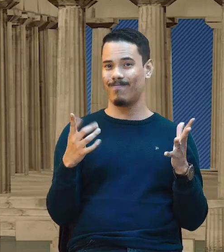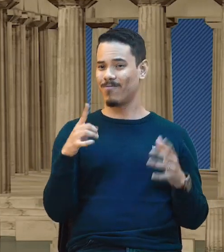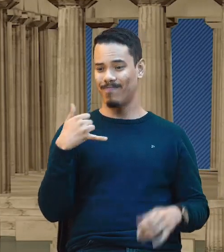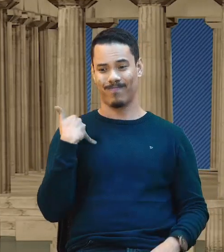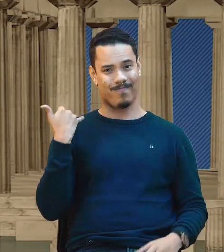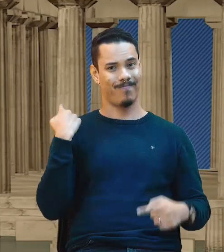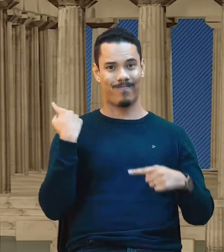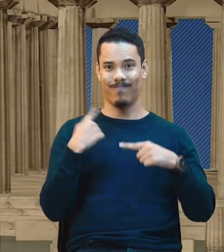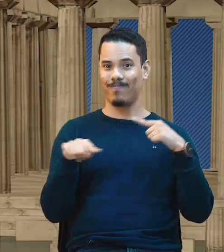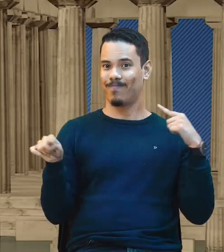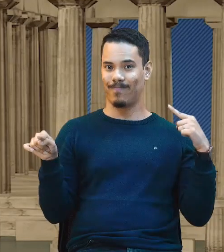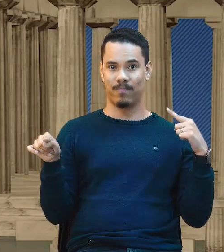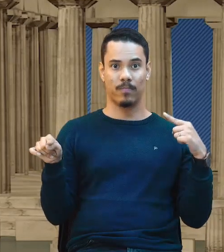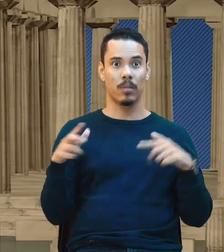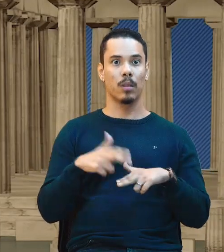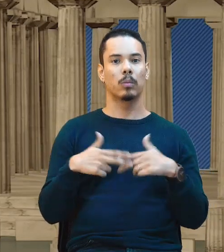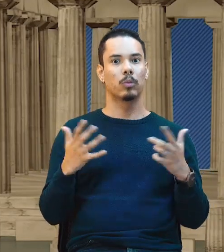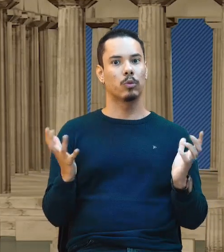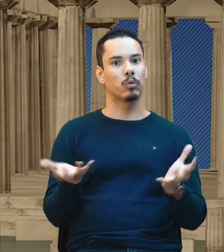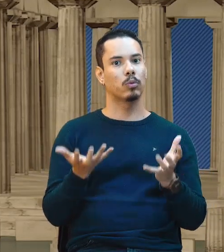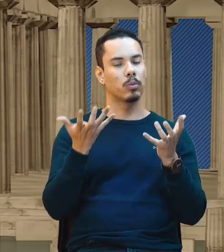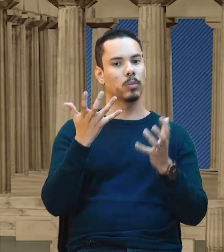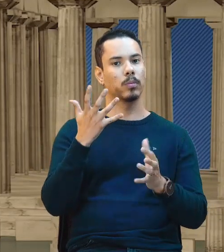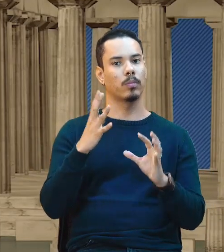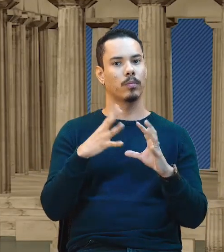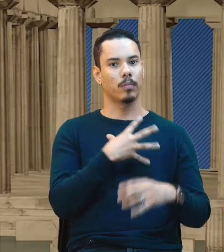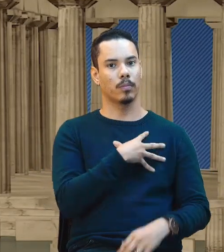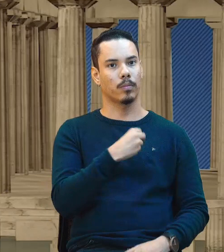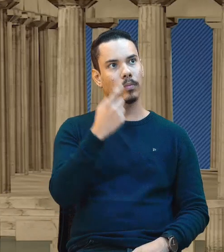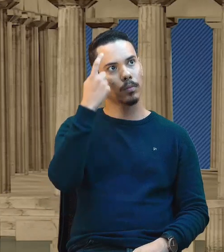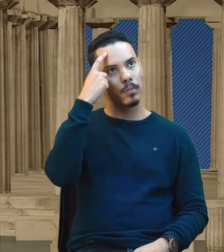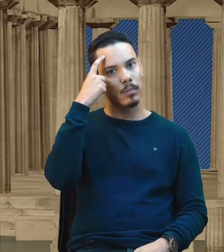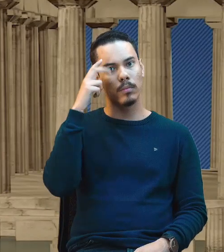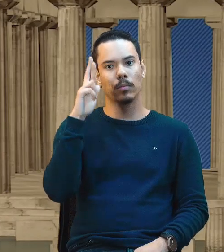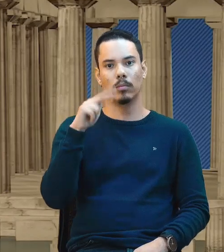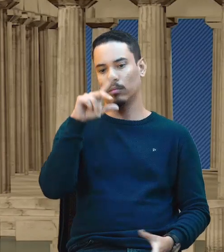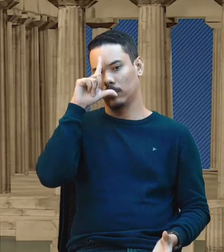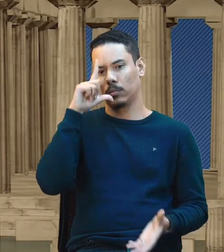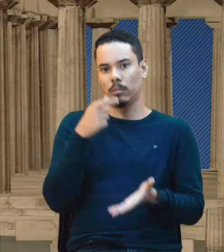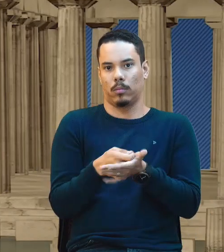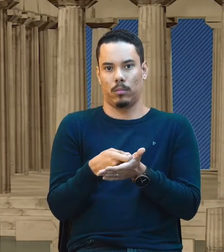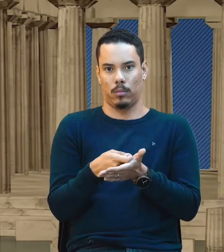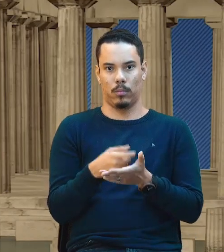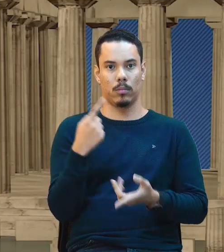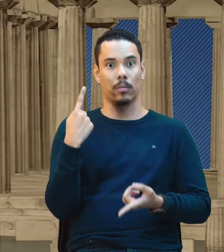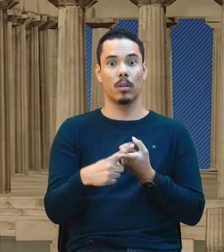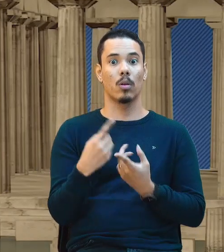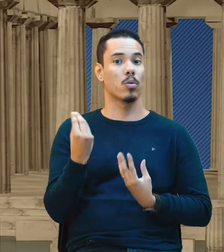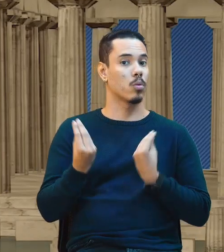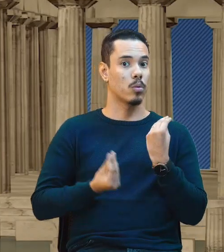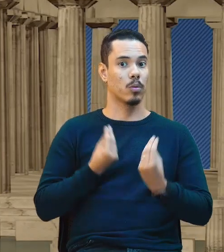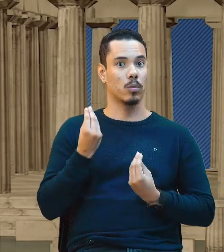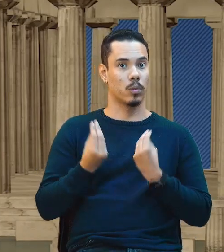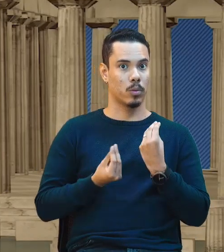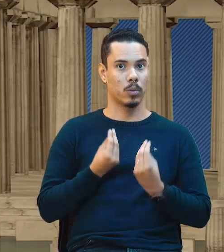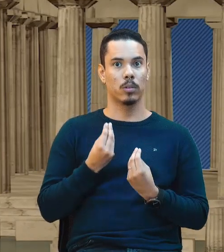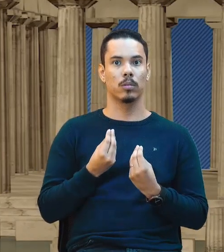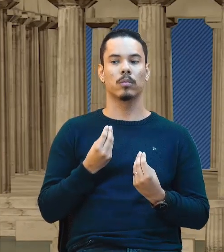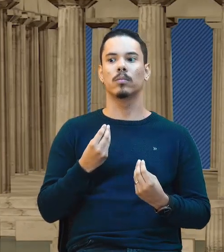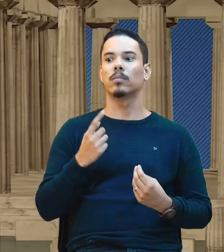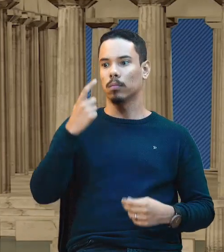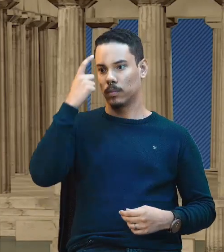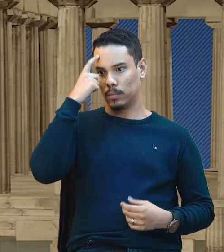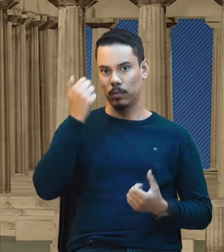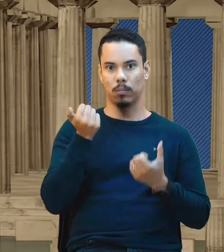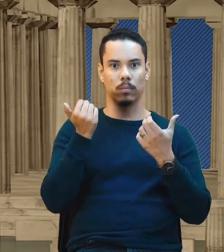adequada. Estimule os filhos ao uso da razão para tomar decisões. Ou seja, como? Colocá-los diante de um pensamento,